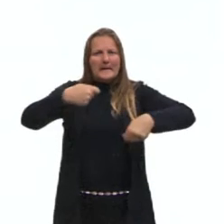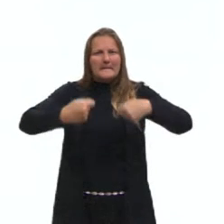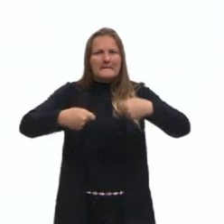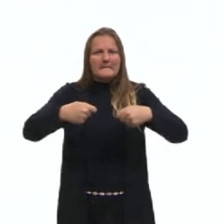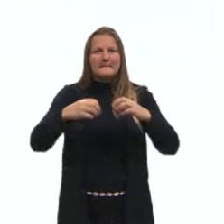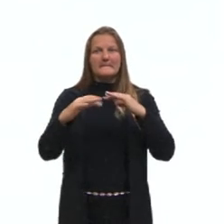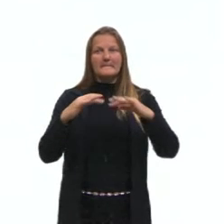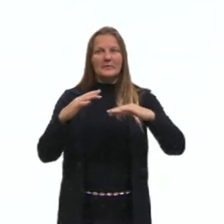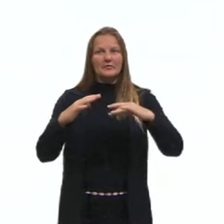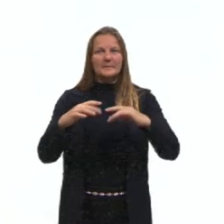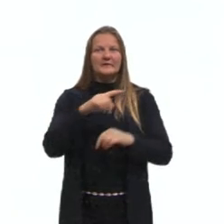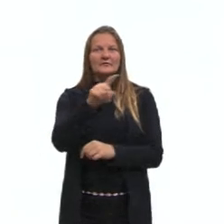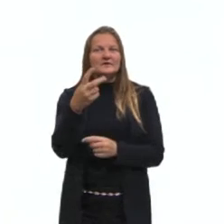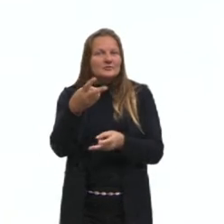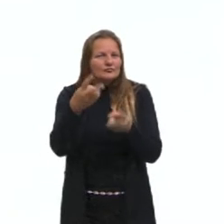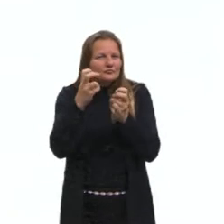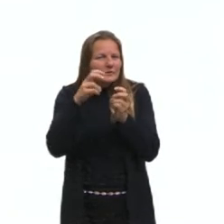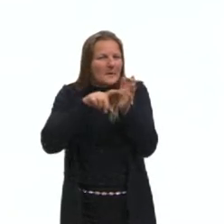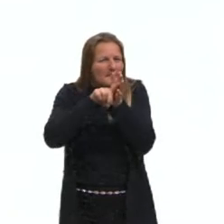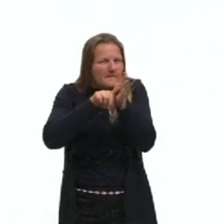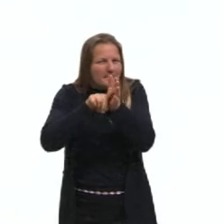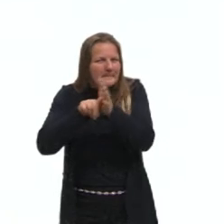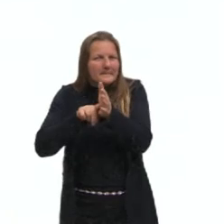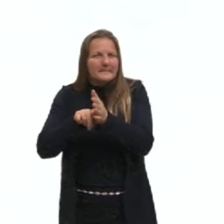tem várias opções ali, como eu mostrei para vocês.